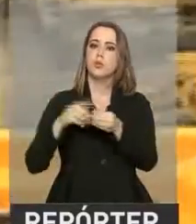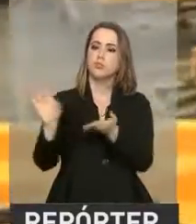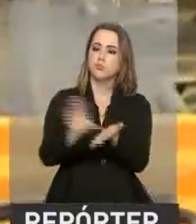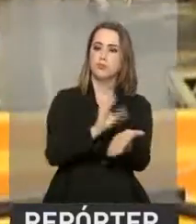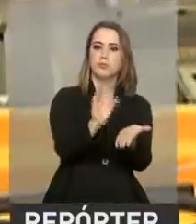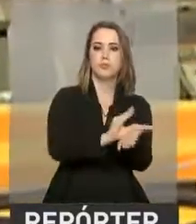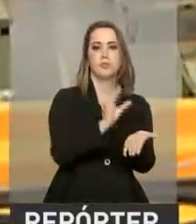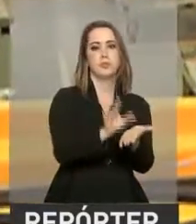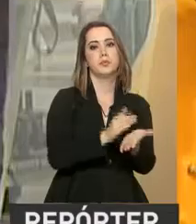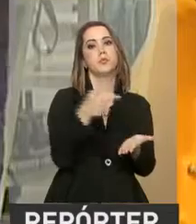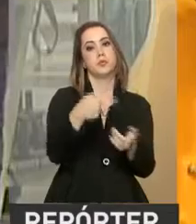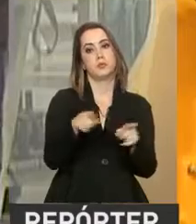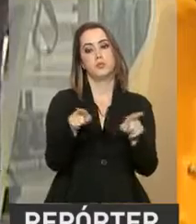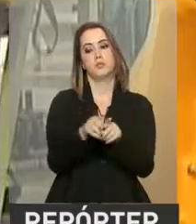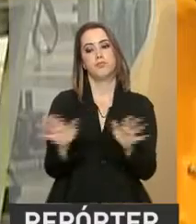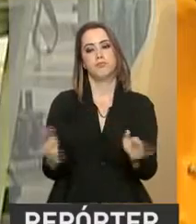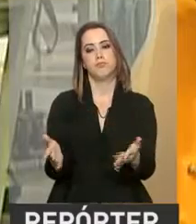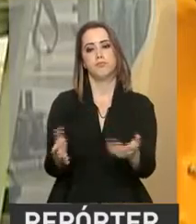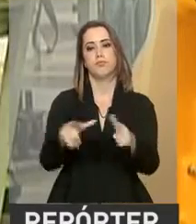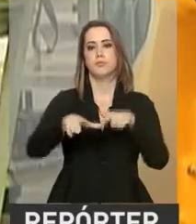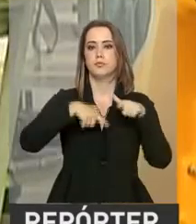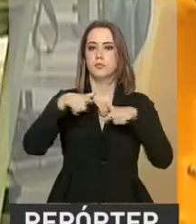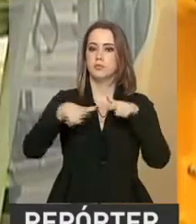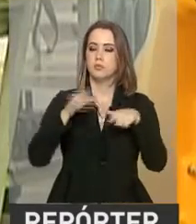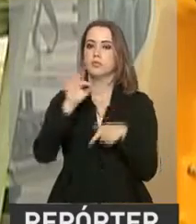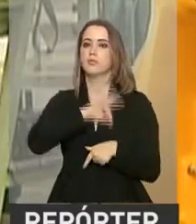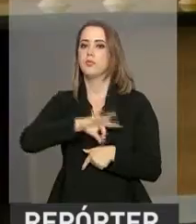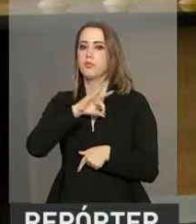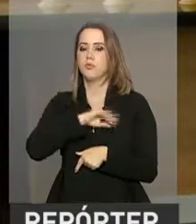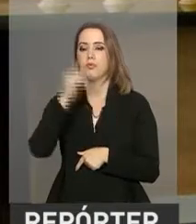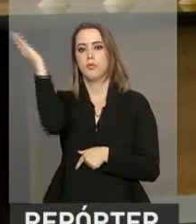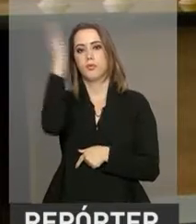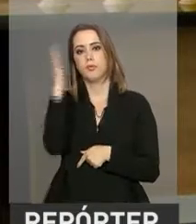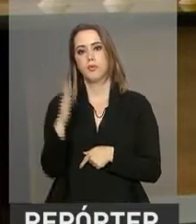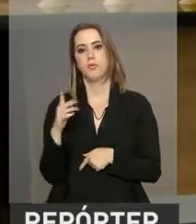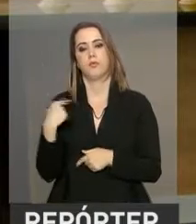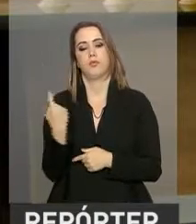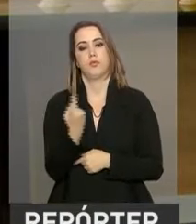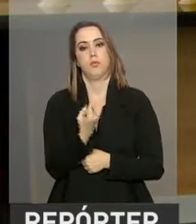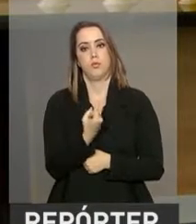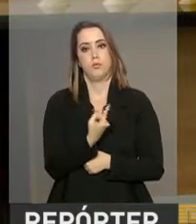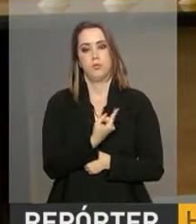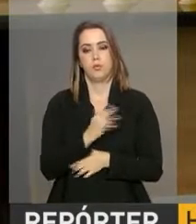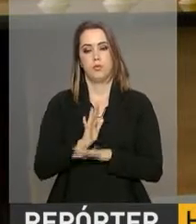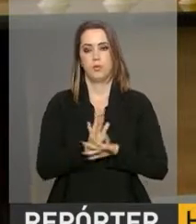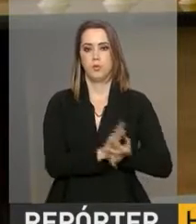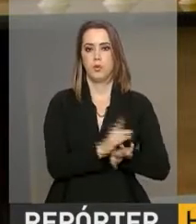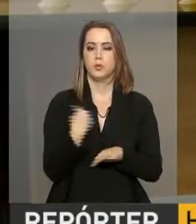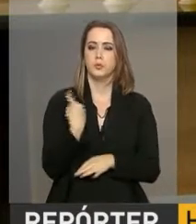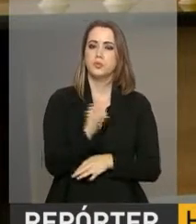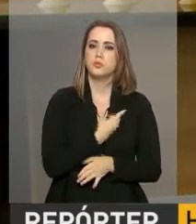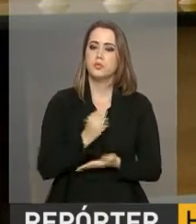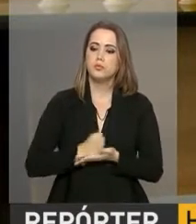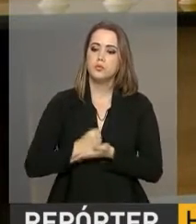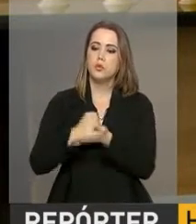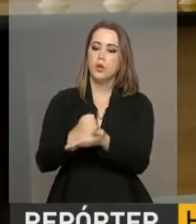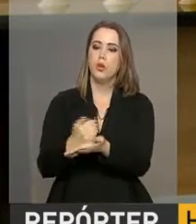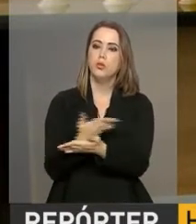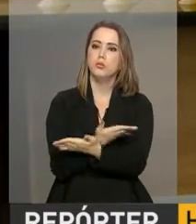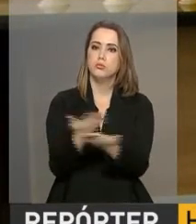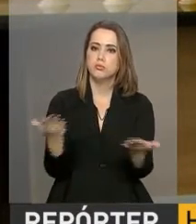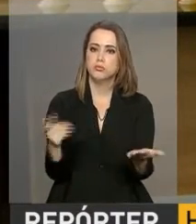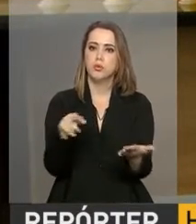investimentos e também estimular a geração de emprego e renda no Brasil. Nós ofertamos ao mercado,